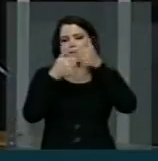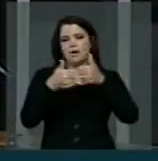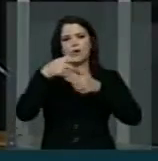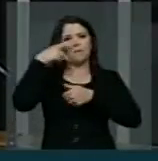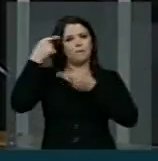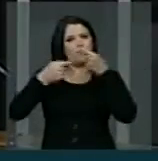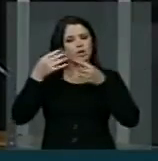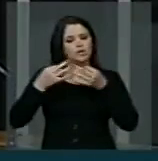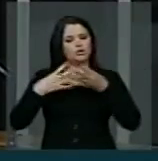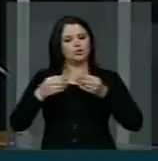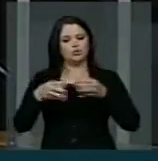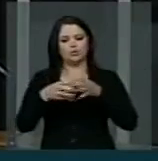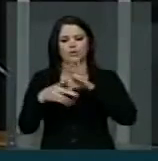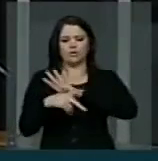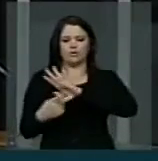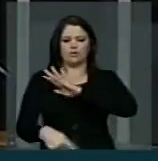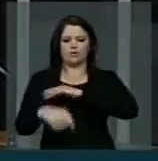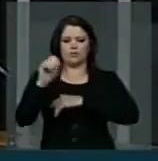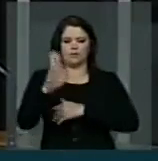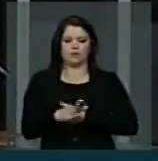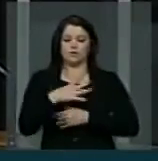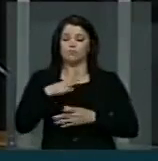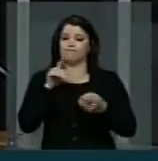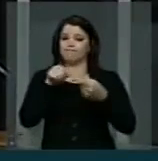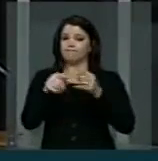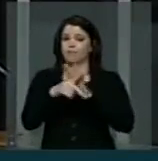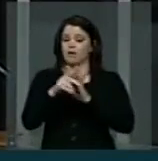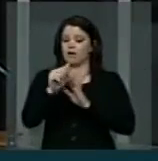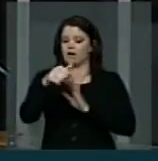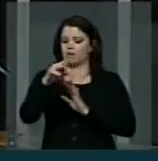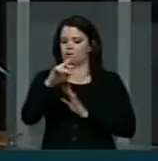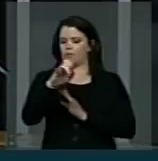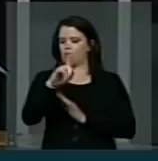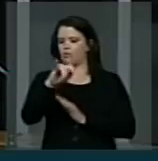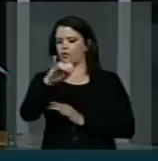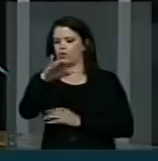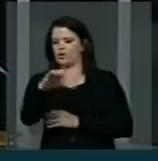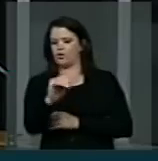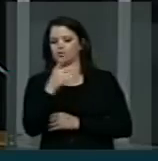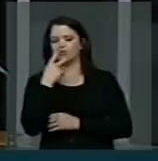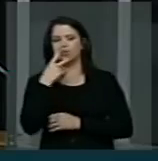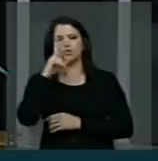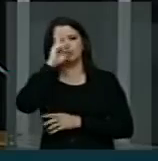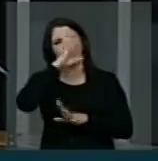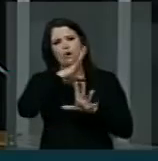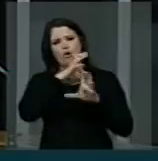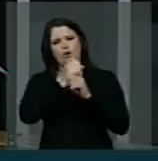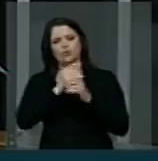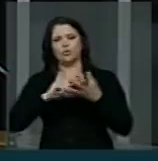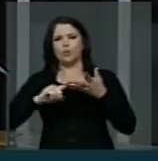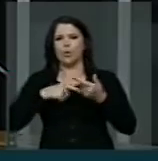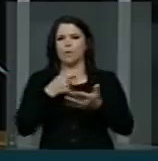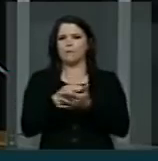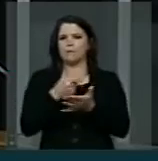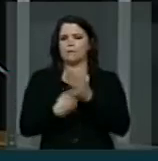política indigenista no Brasil: o aspecto antropológico, o histórico e o dever do